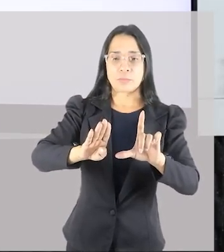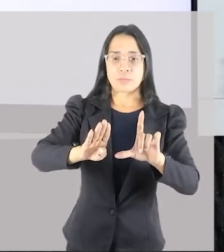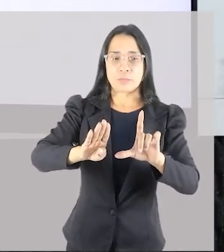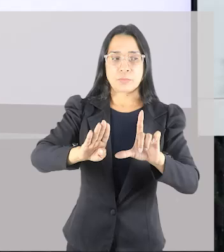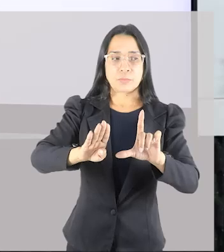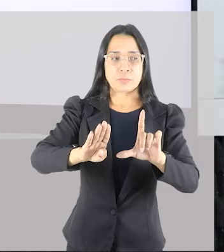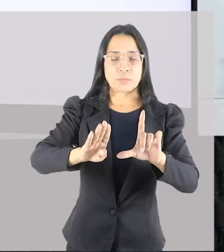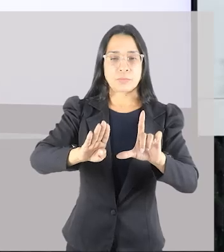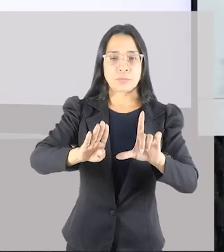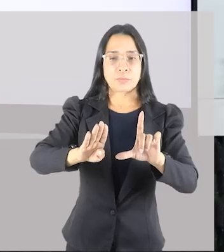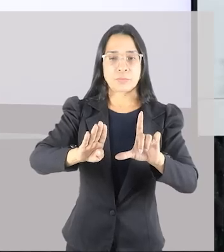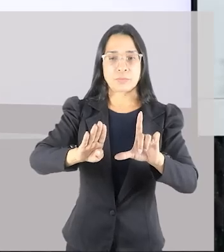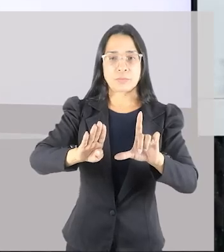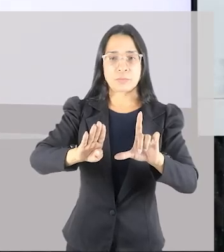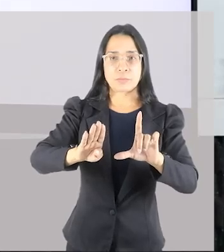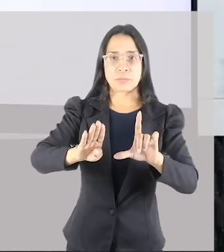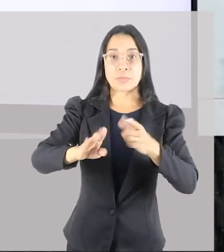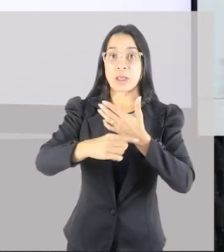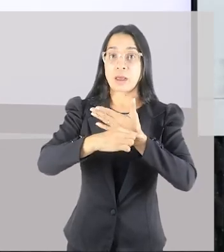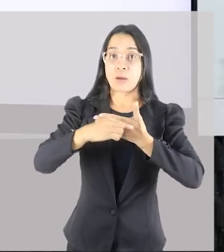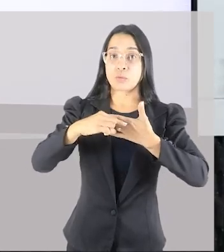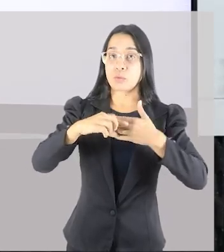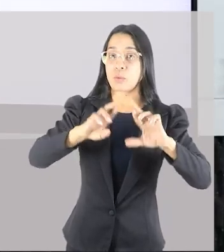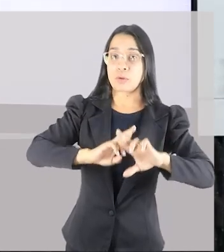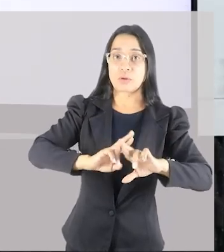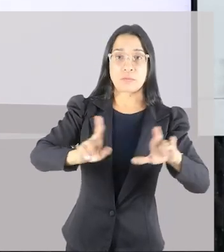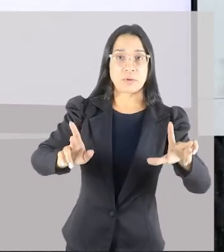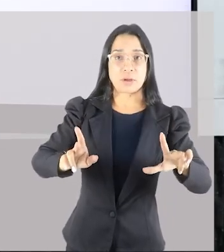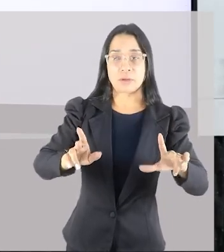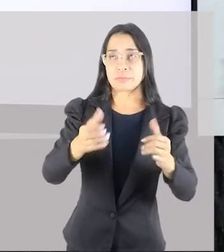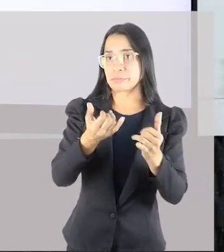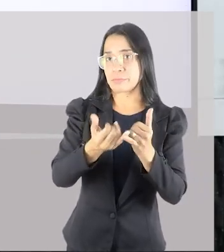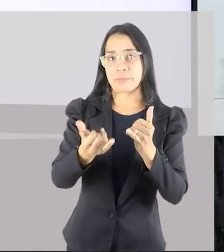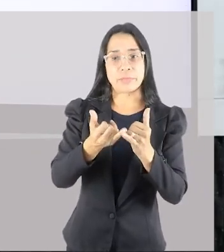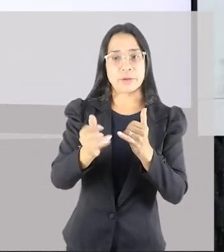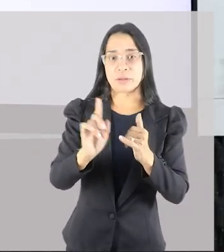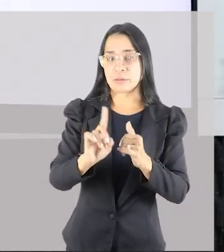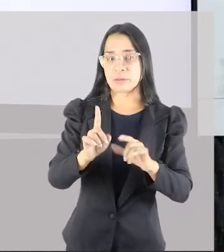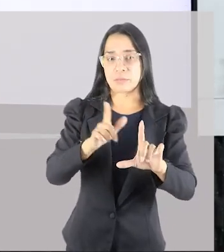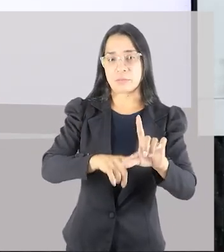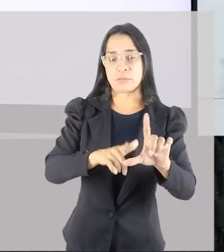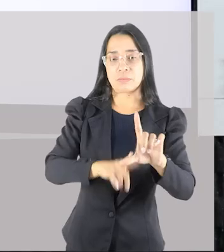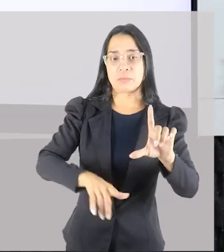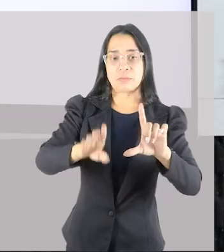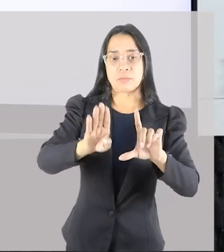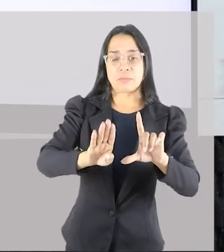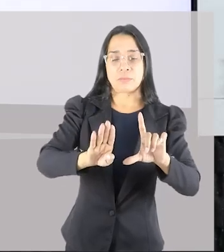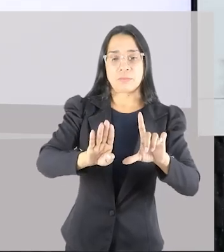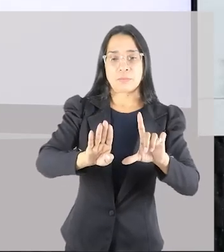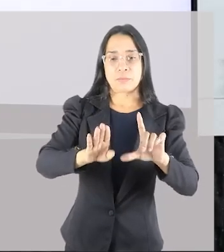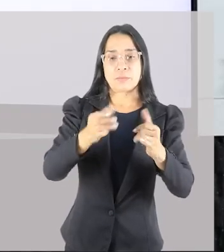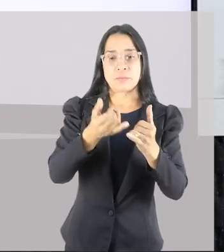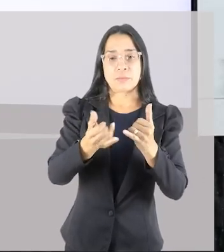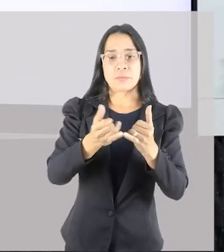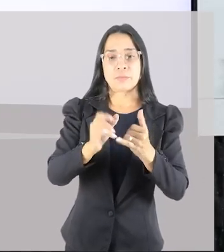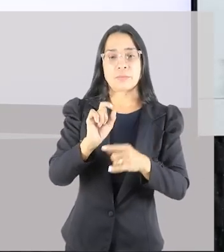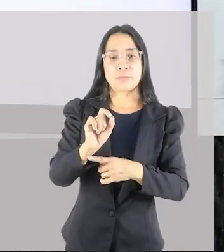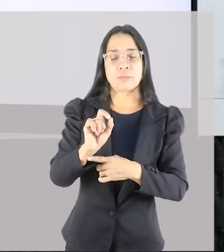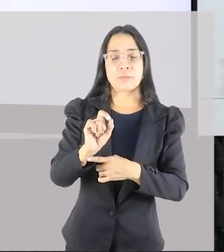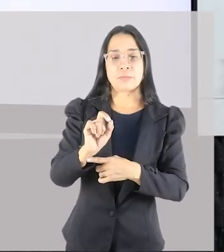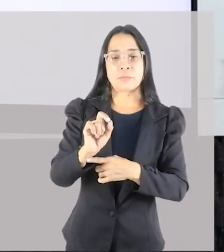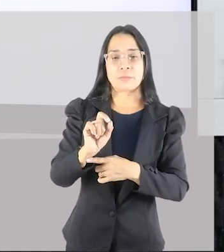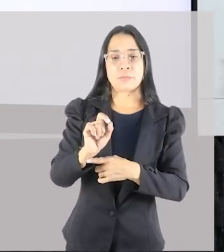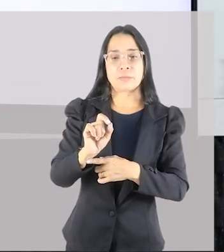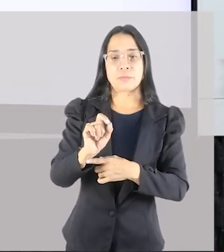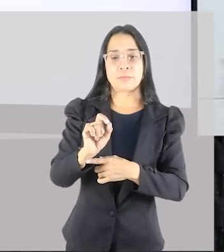Simon Charles furrier Robert Owen não me parece muito socialismo utópico né me parece mais aqui uma doutrina